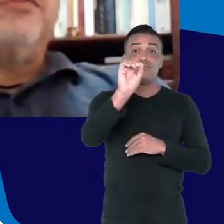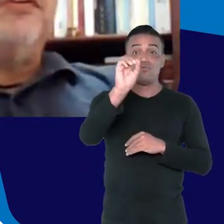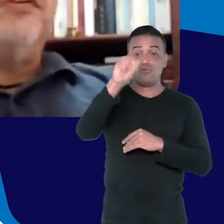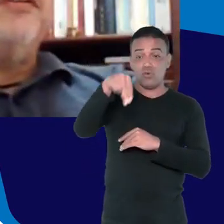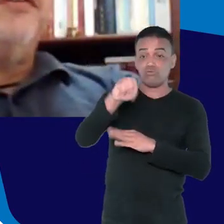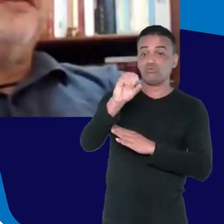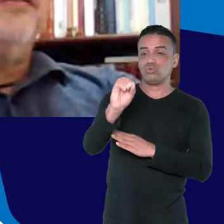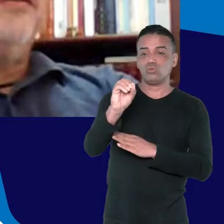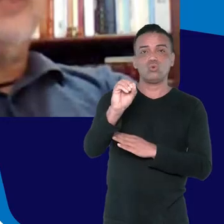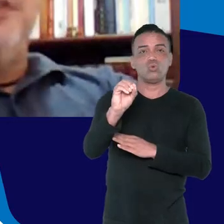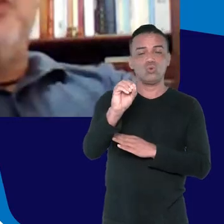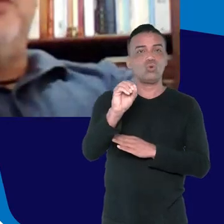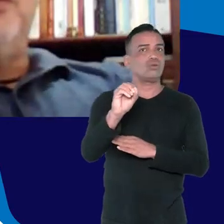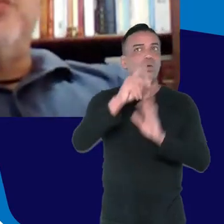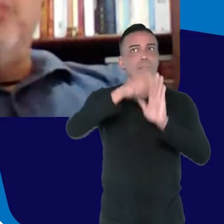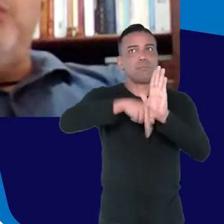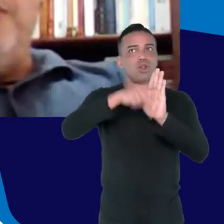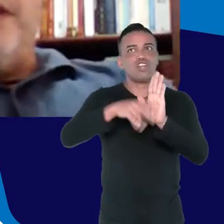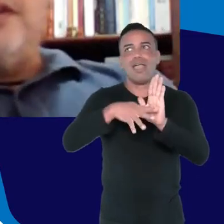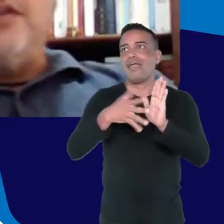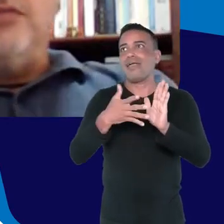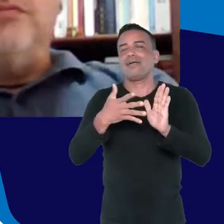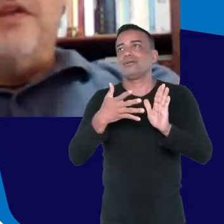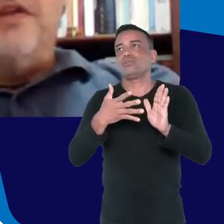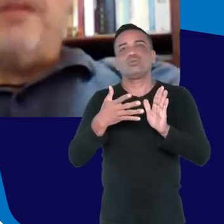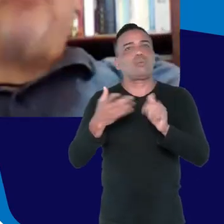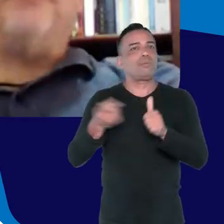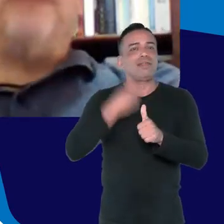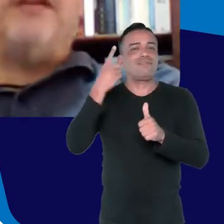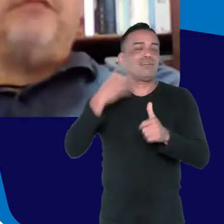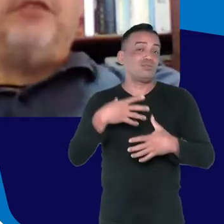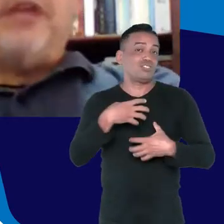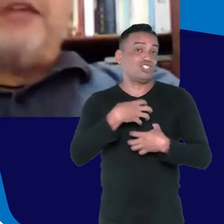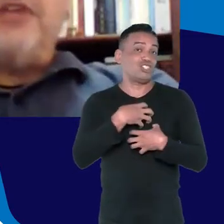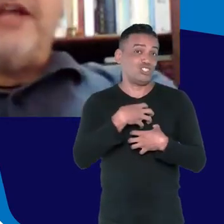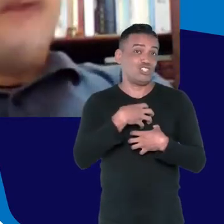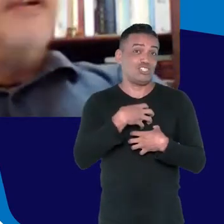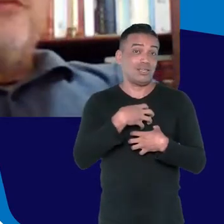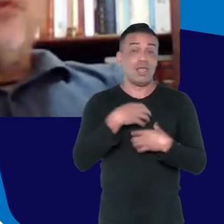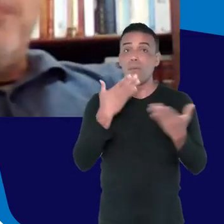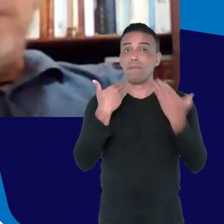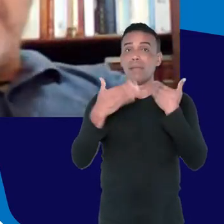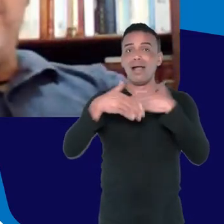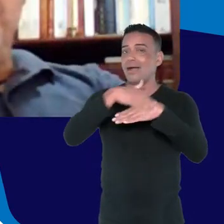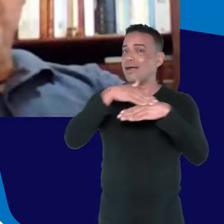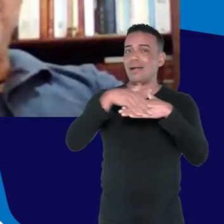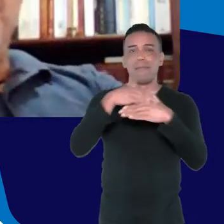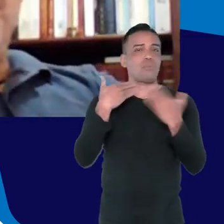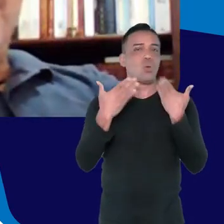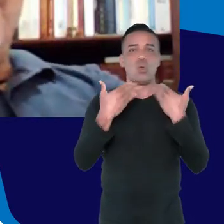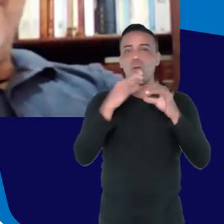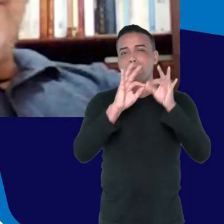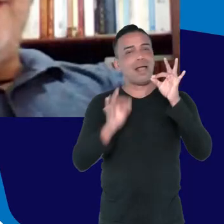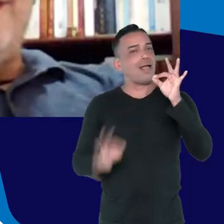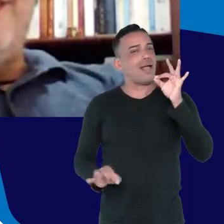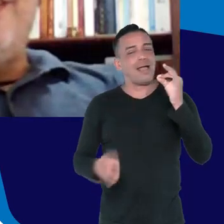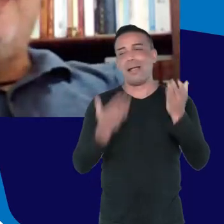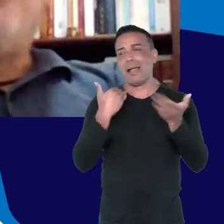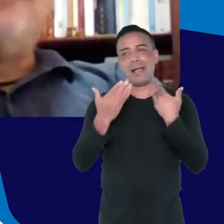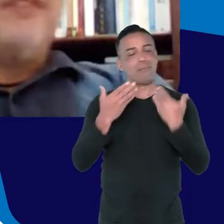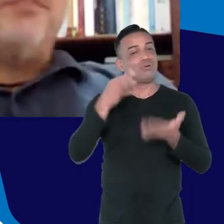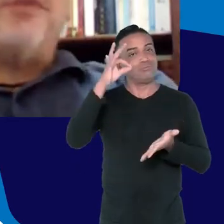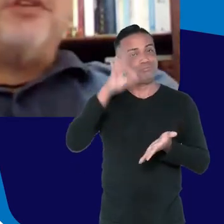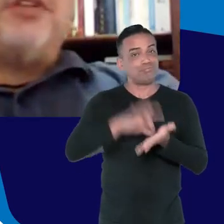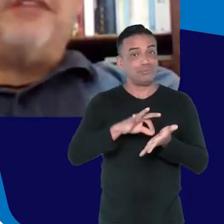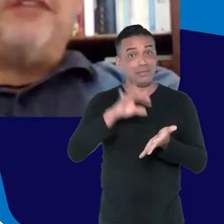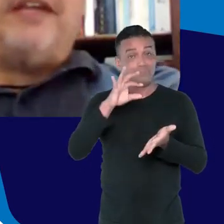projeto, e eu senti isso muito bem aqui pela primeira vez do lado de cá, foi um papo mesmo, né? Sim, Por